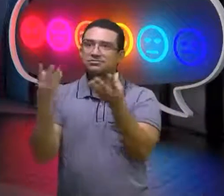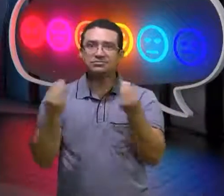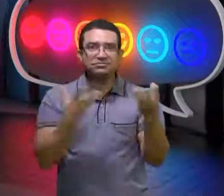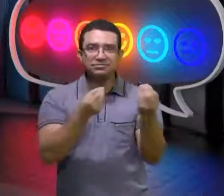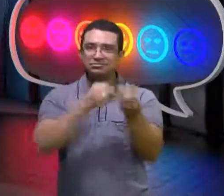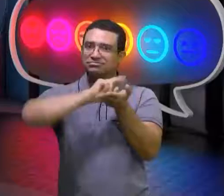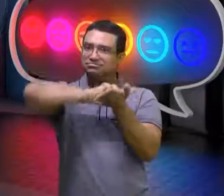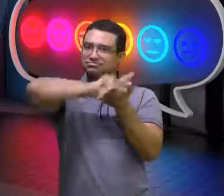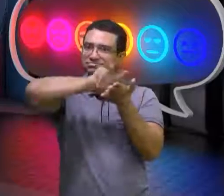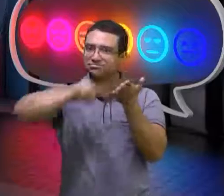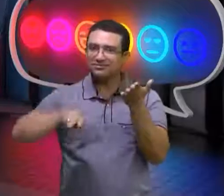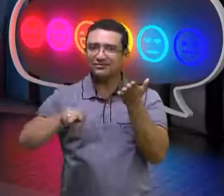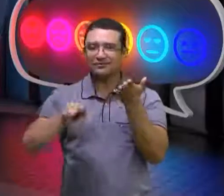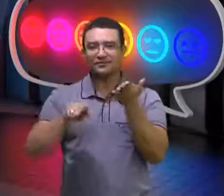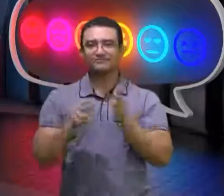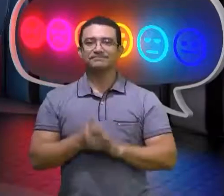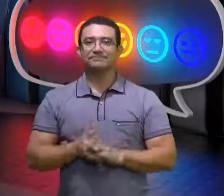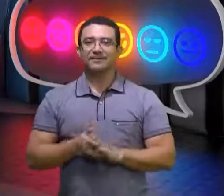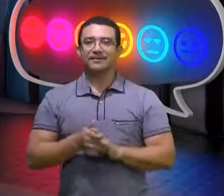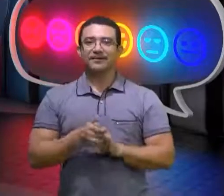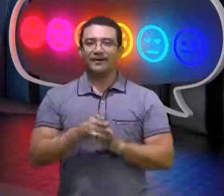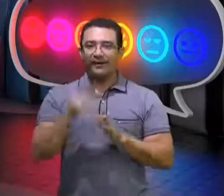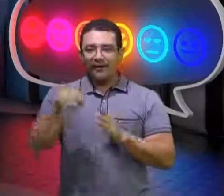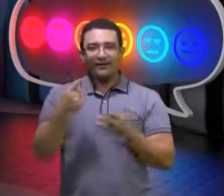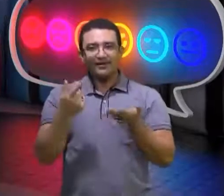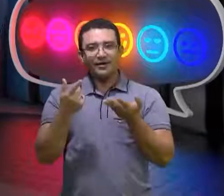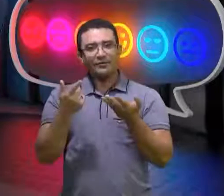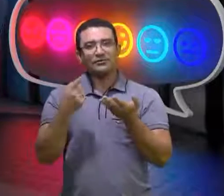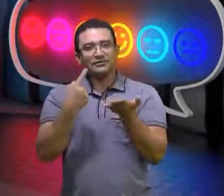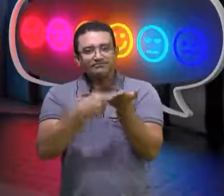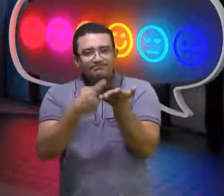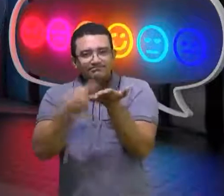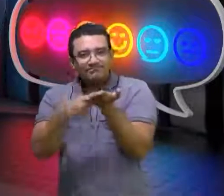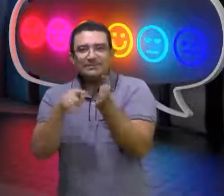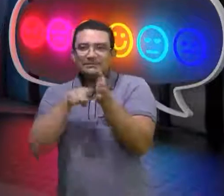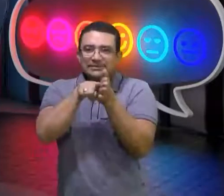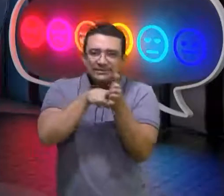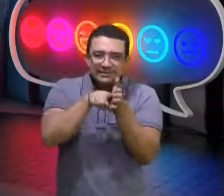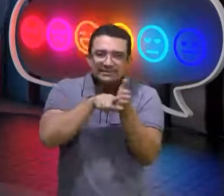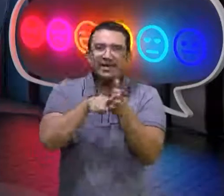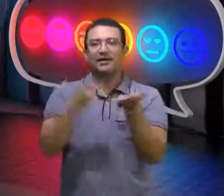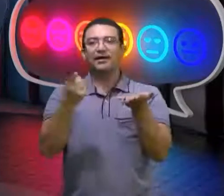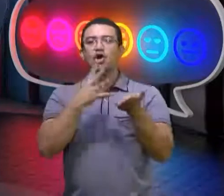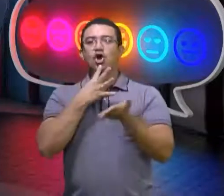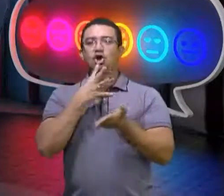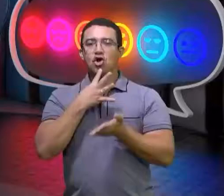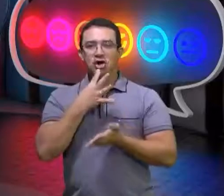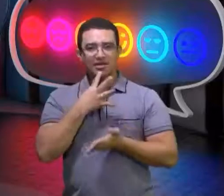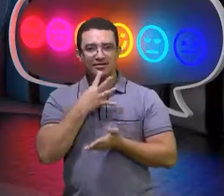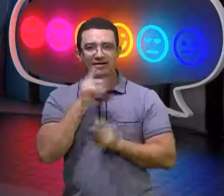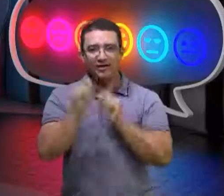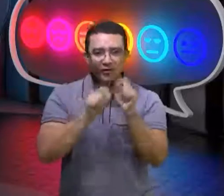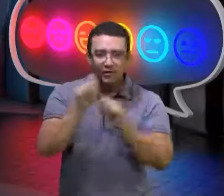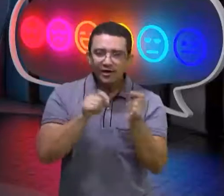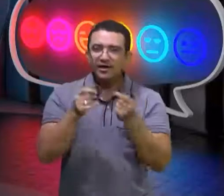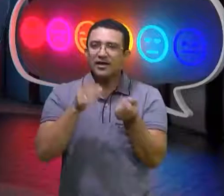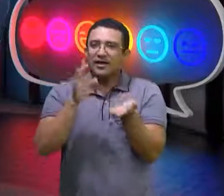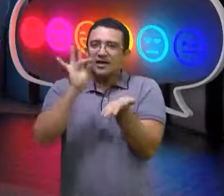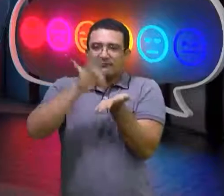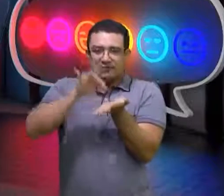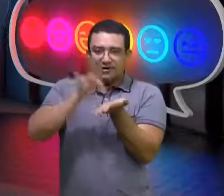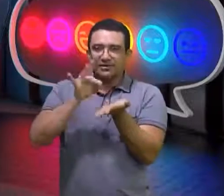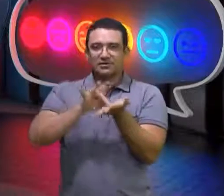realmente isso? Então fica aí para vocês o convite de pesquisarem um pouco mais, né? Conhecer um pouco sobre a